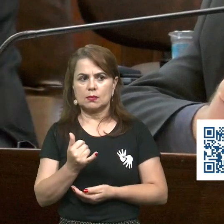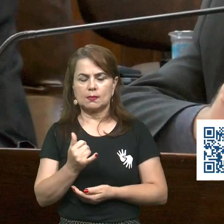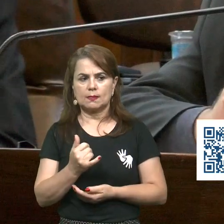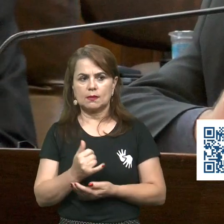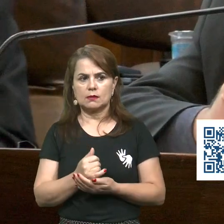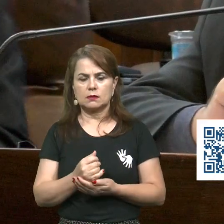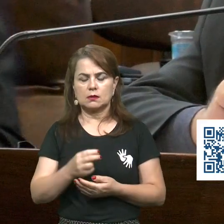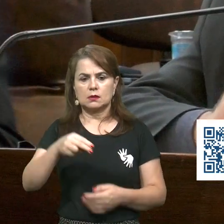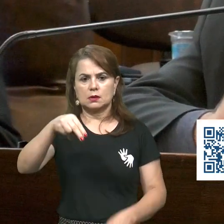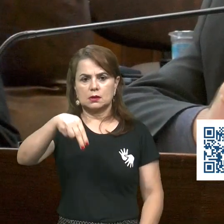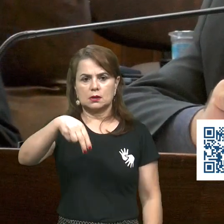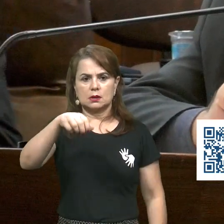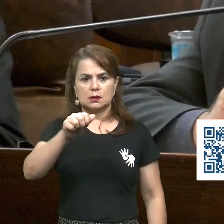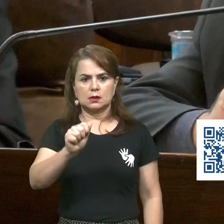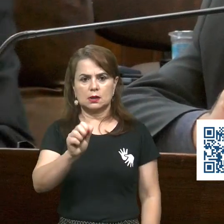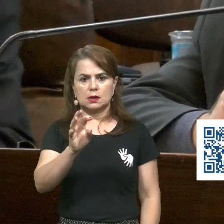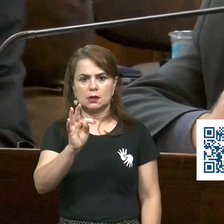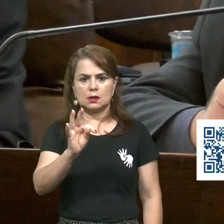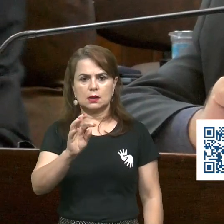Da Natasha, né?